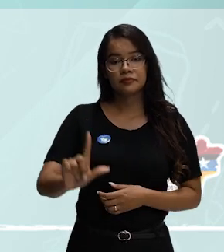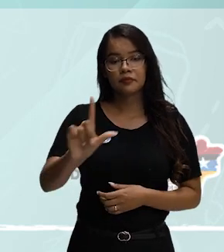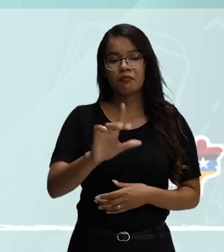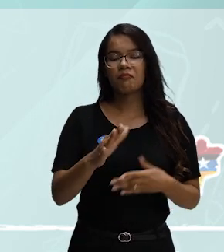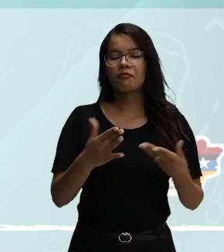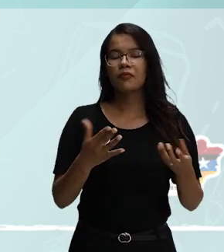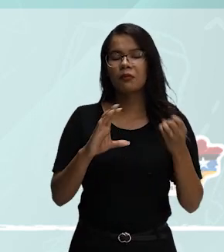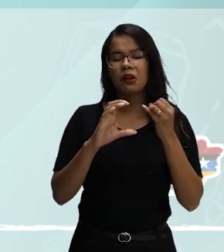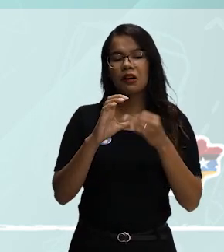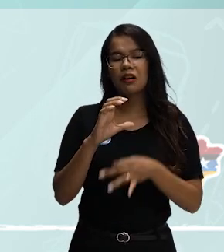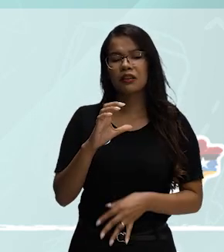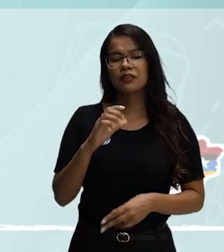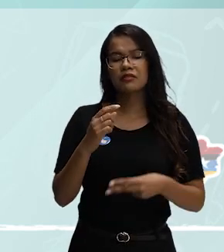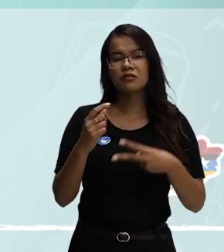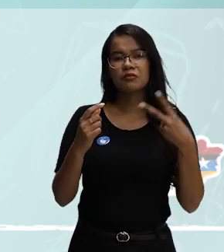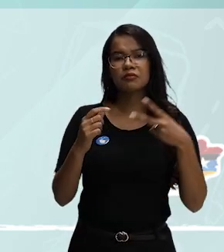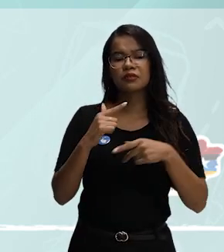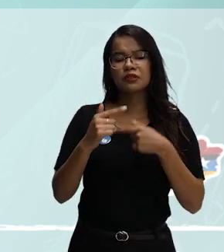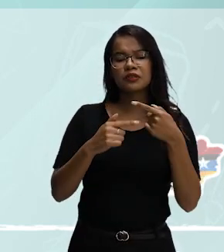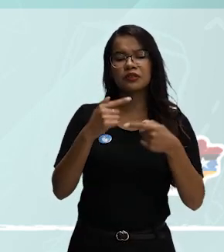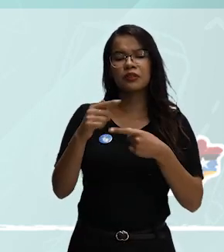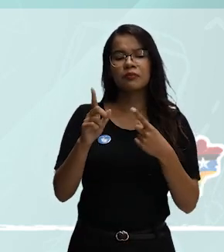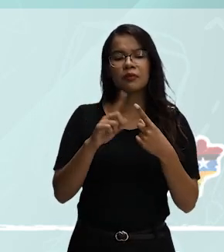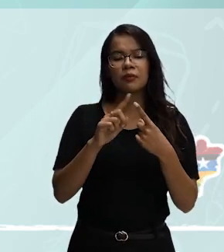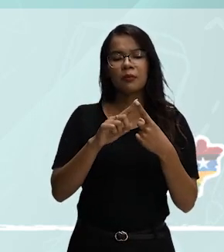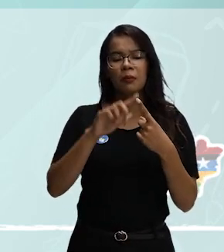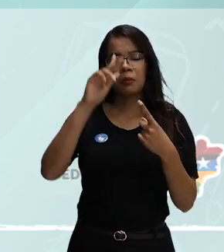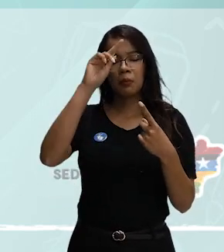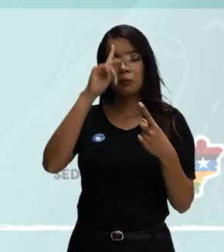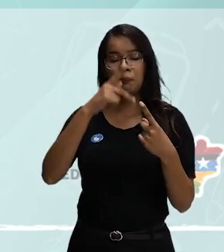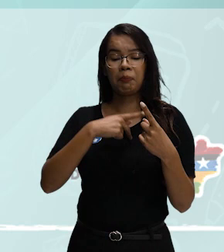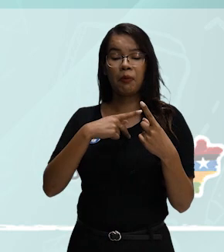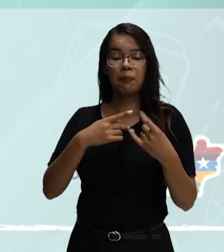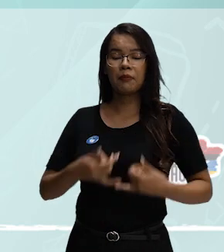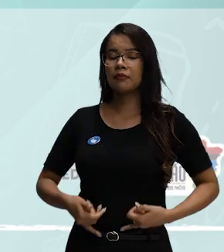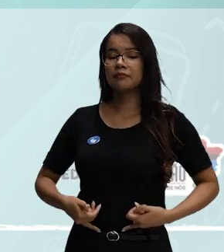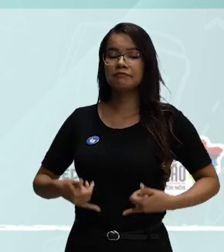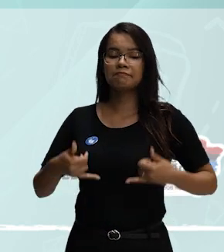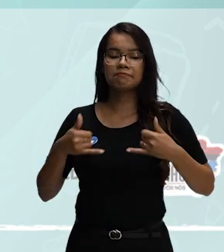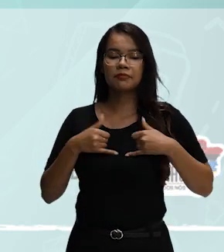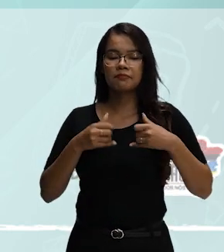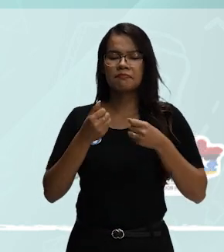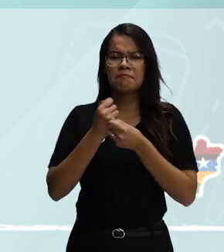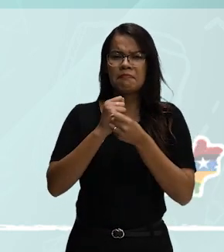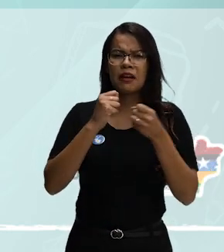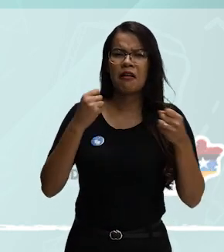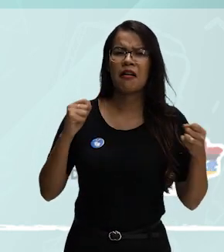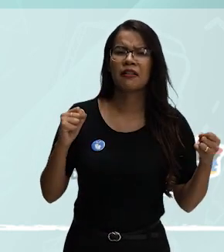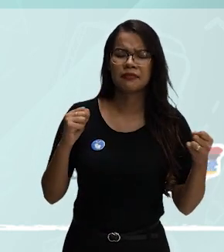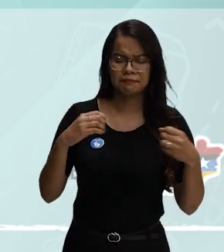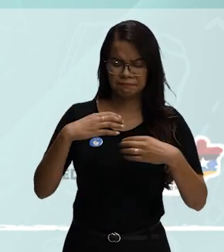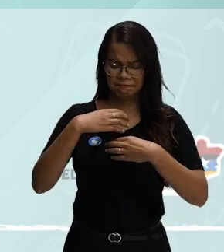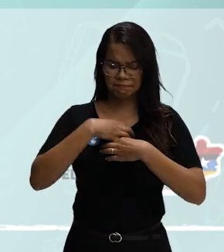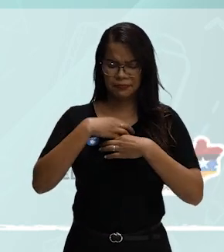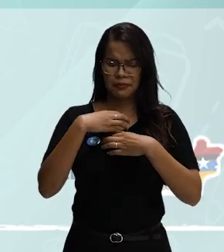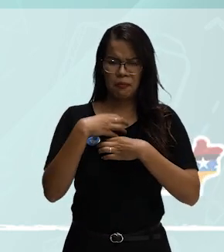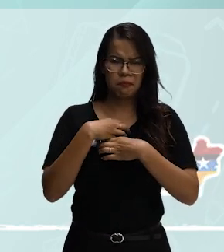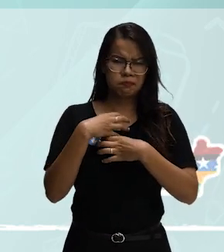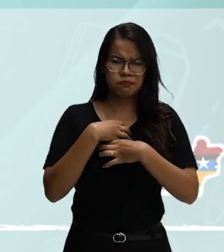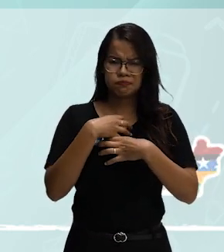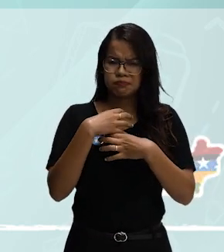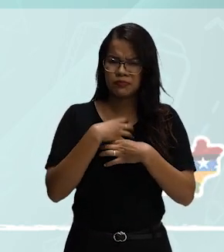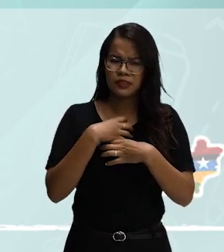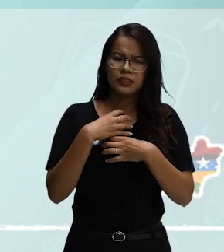são as características dessa segunda geração? Egocentrismo, exagero, olha só, sentimentalismo